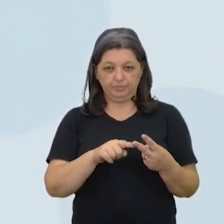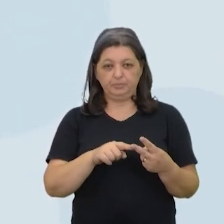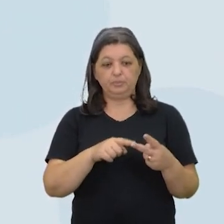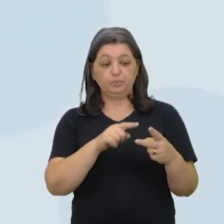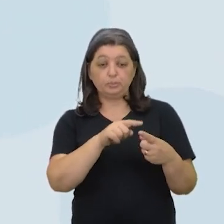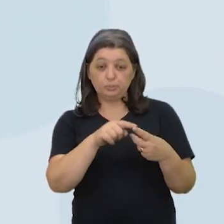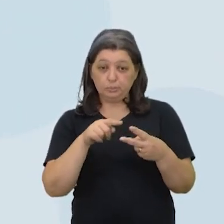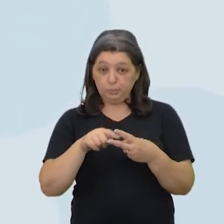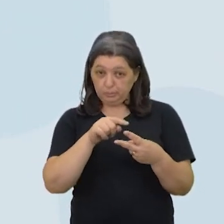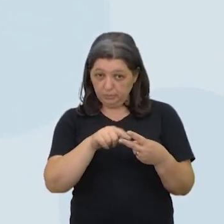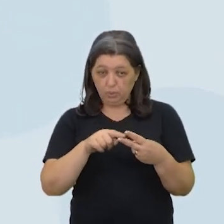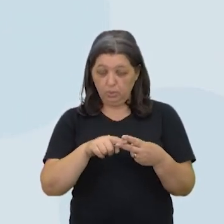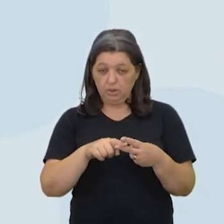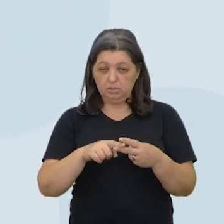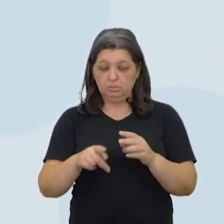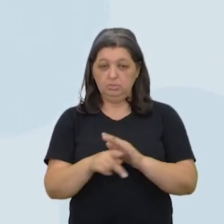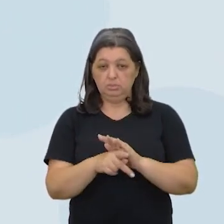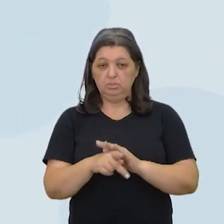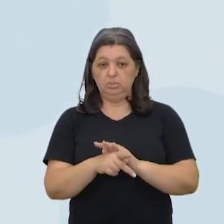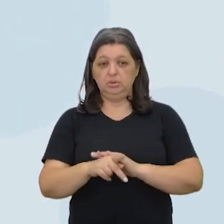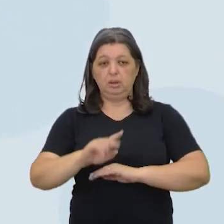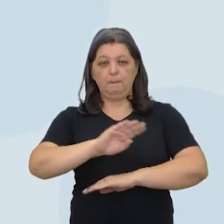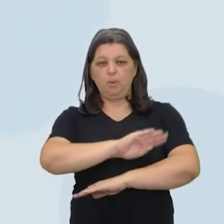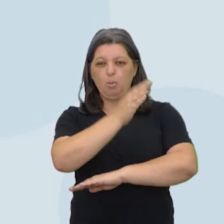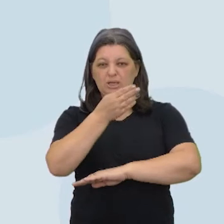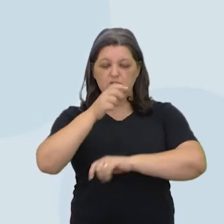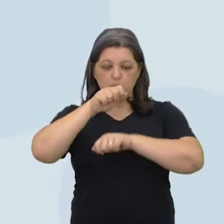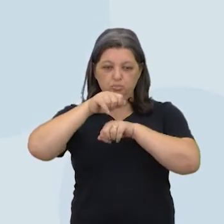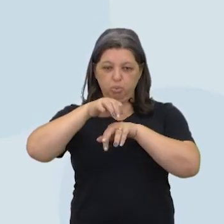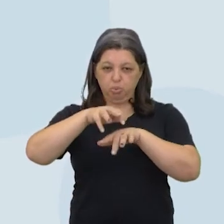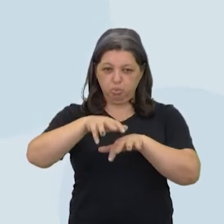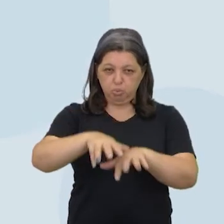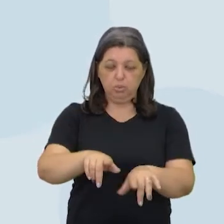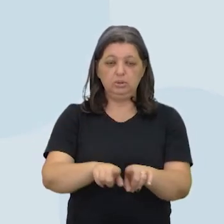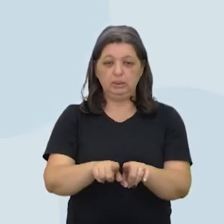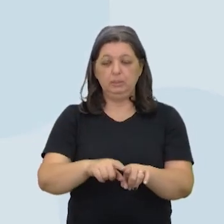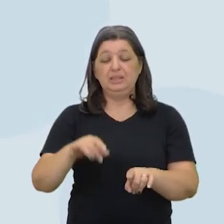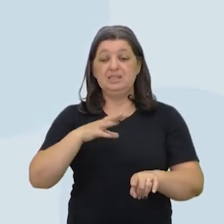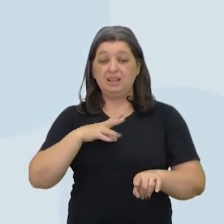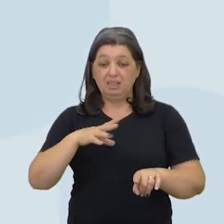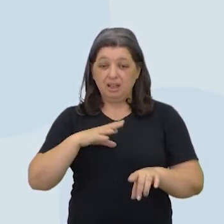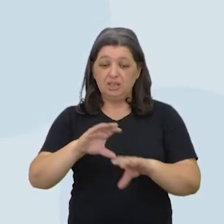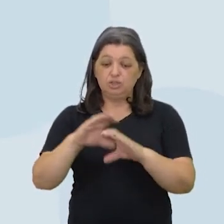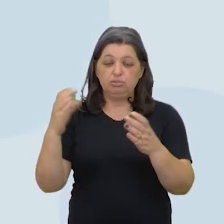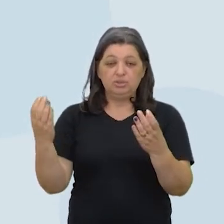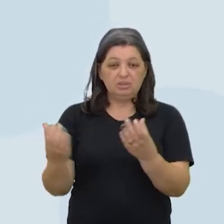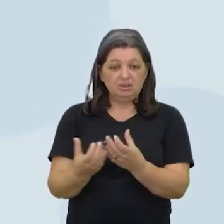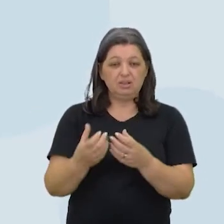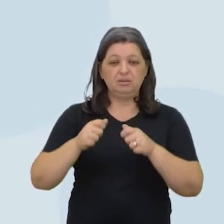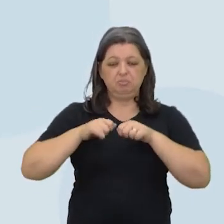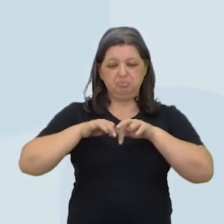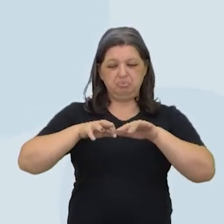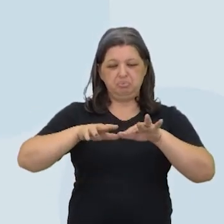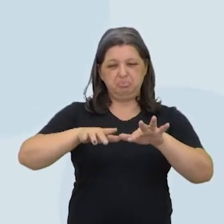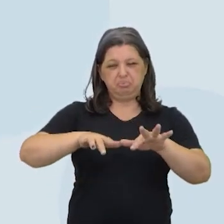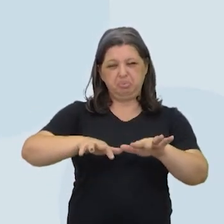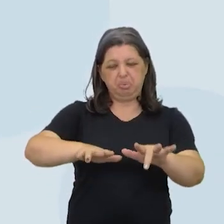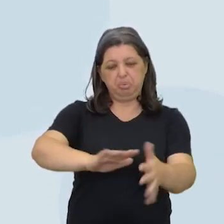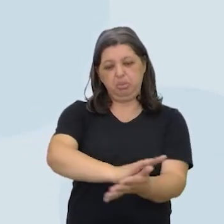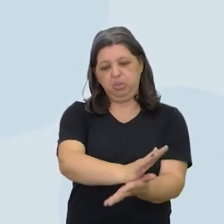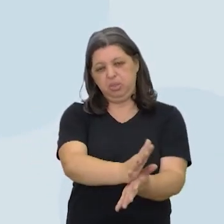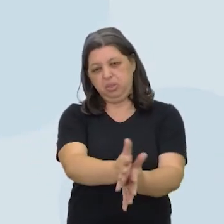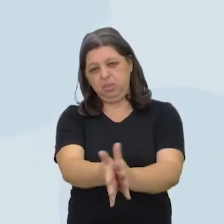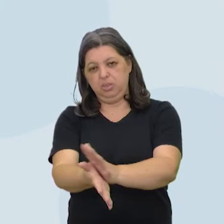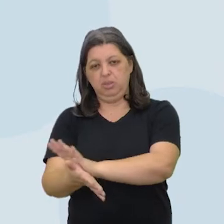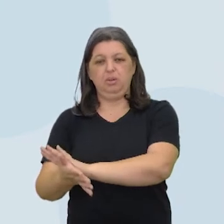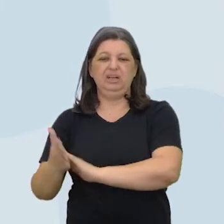né? 2 barragens alagaram cidades, comunidades inteiras, né? Levando carros, pessoas,